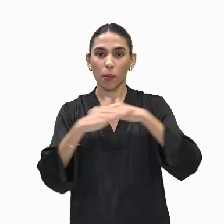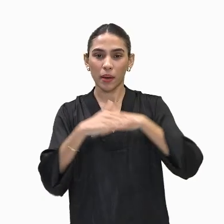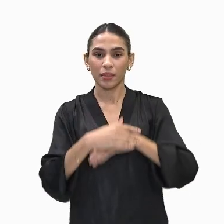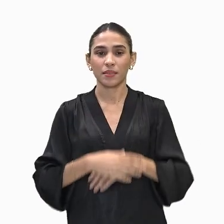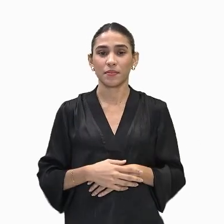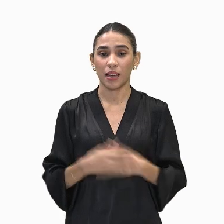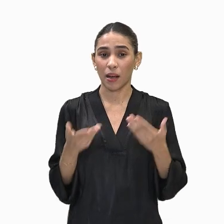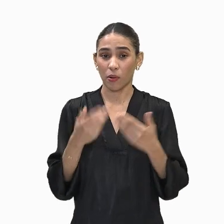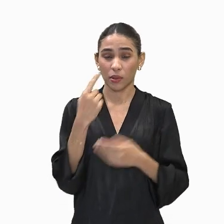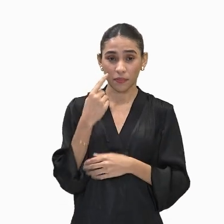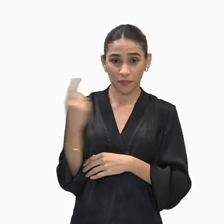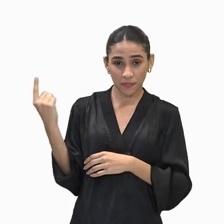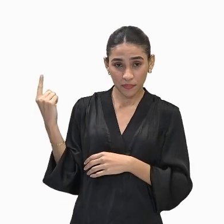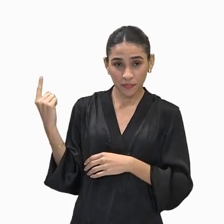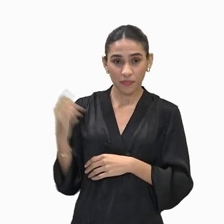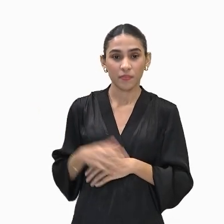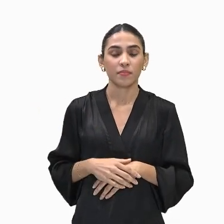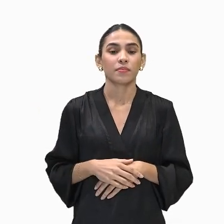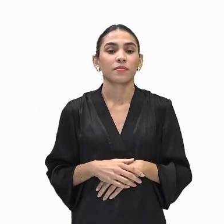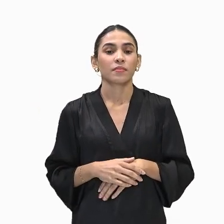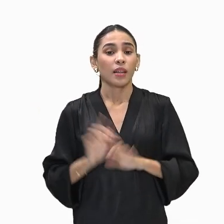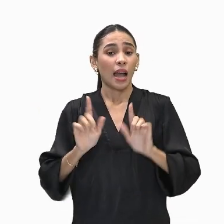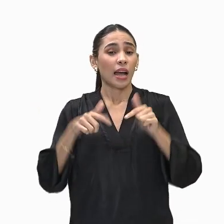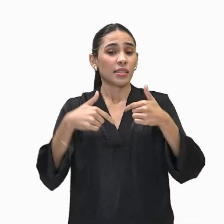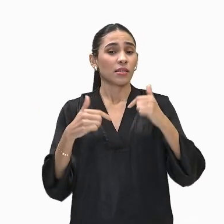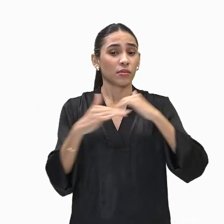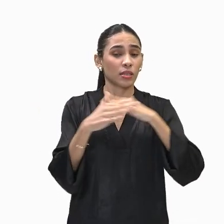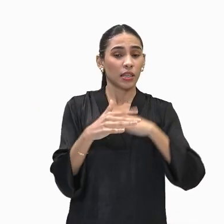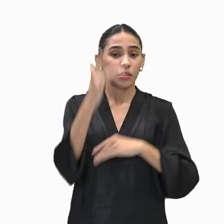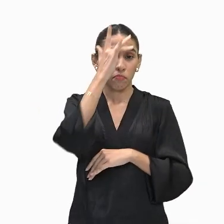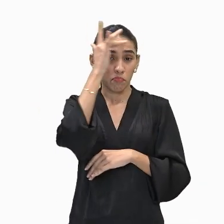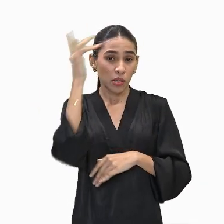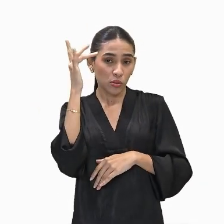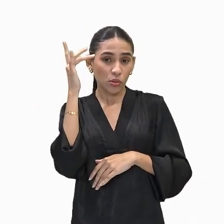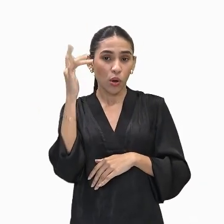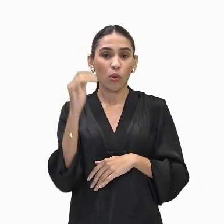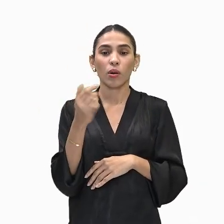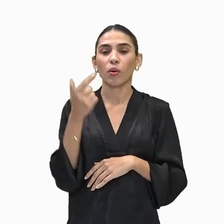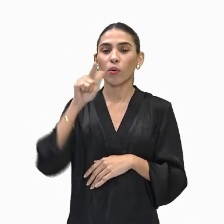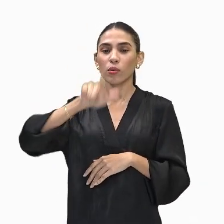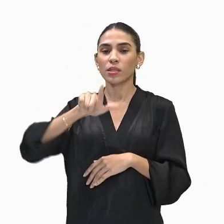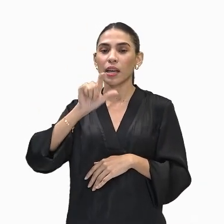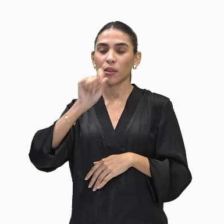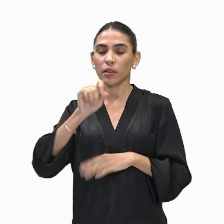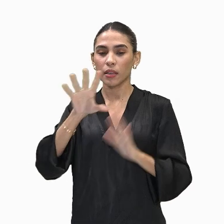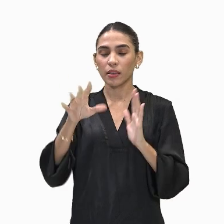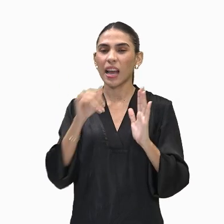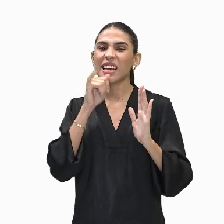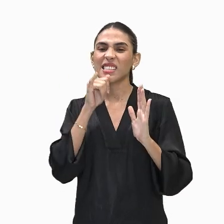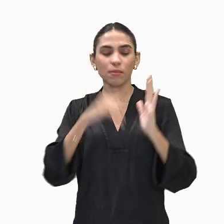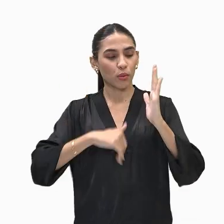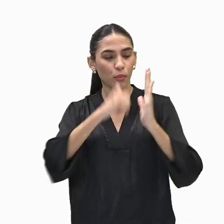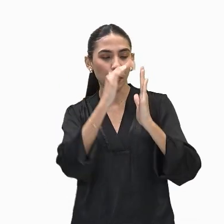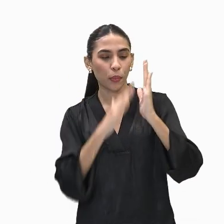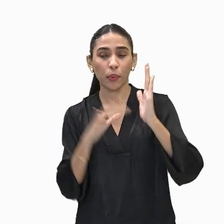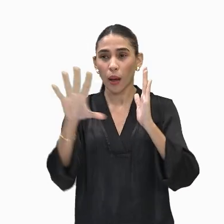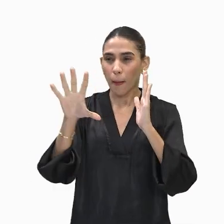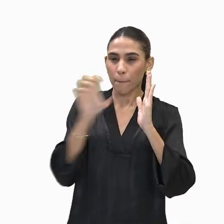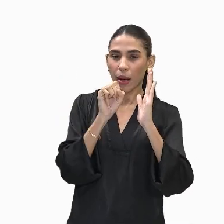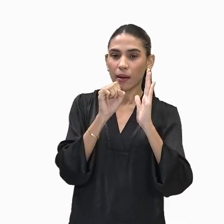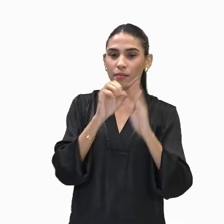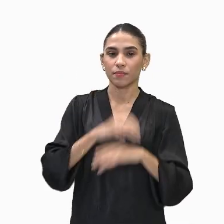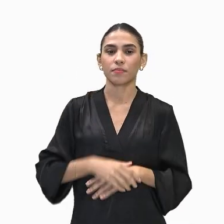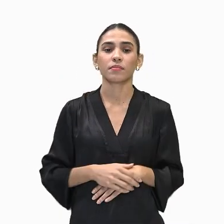agora. Na intervenção urbana, o cidadão é capturado pela obra de arte. Esse tipo de